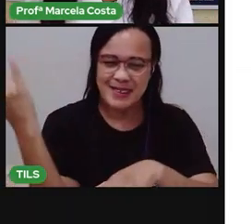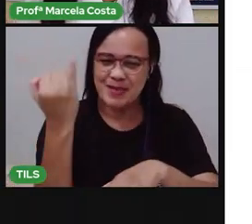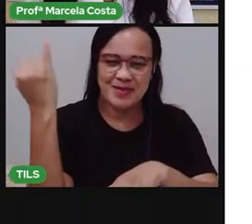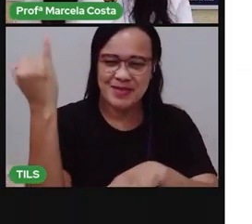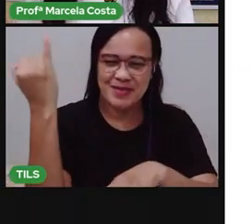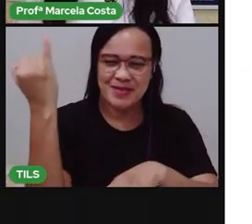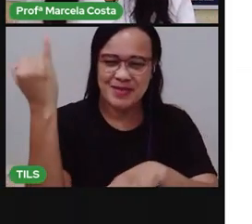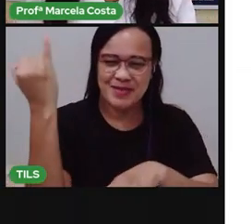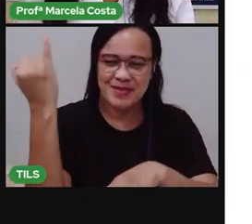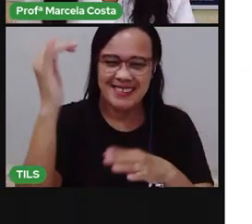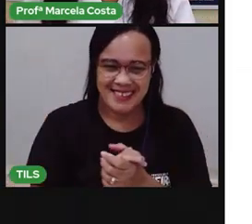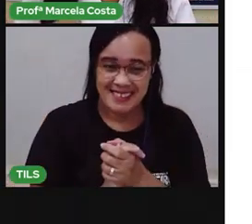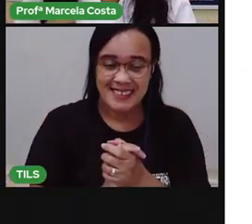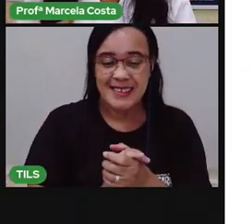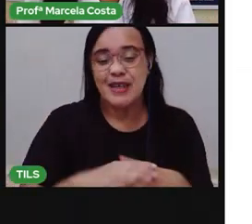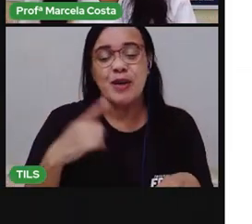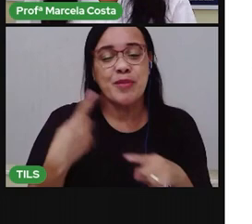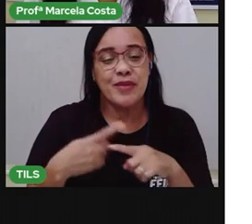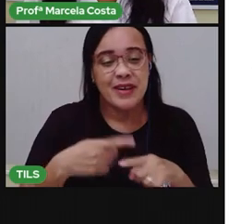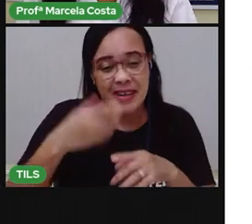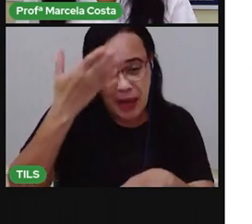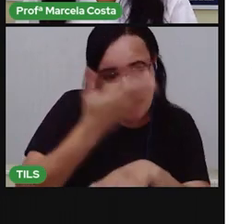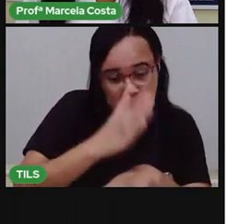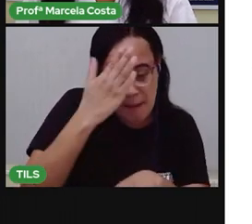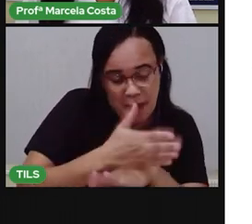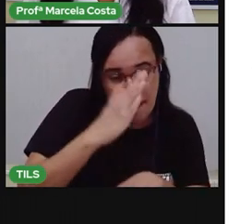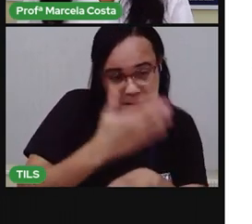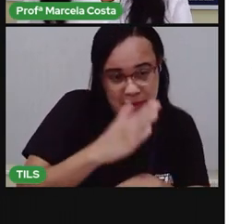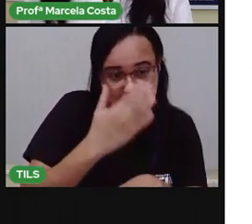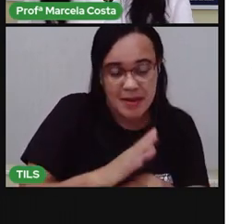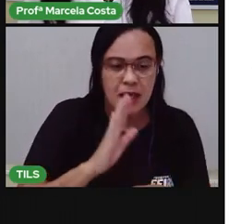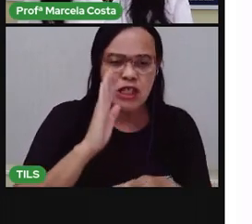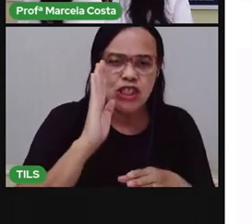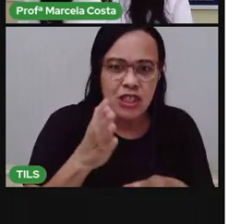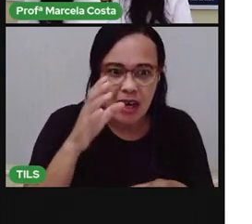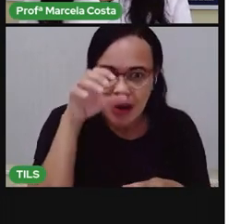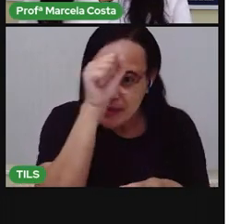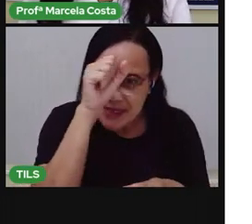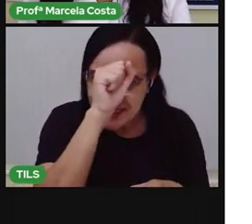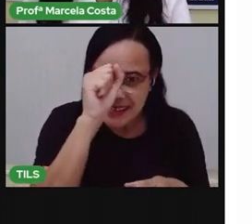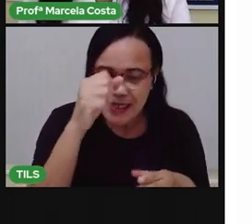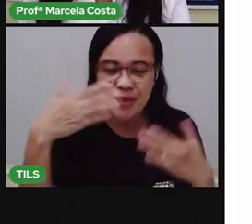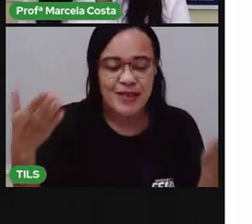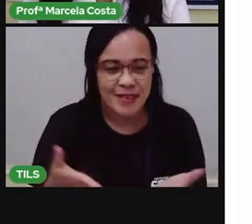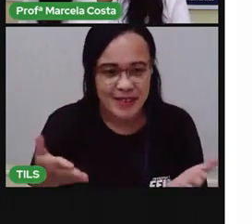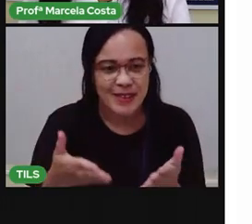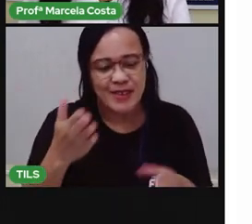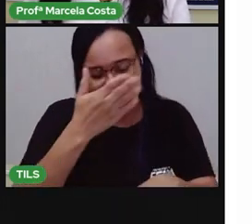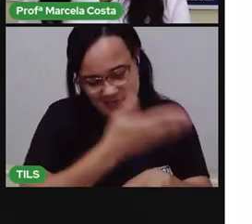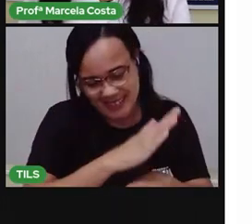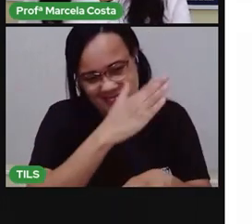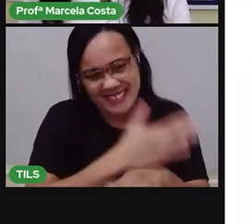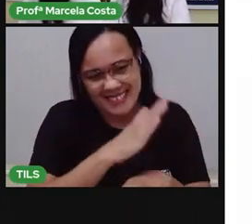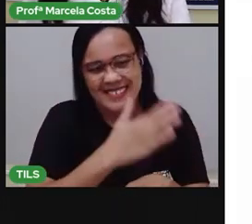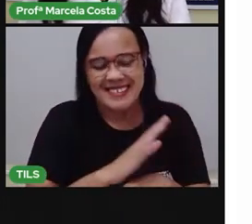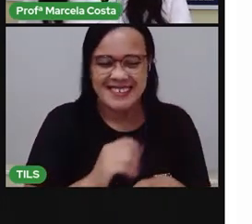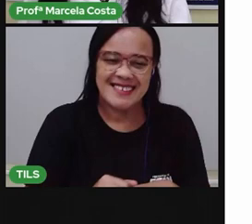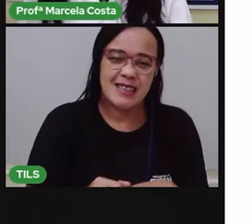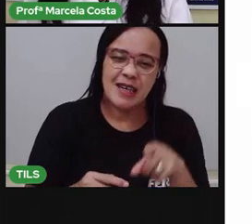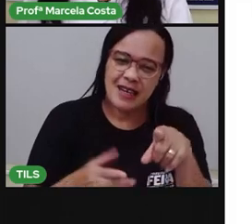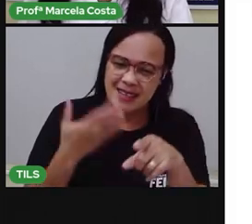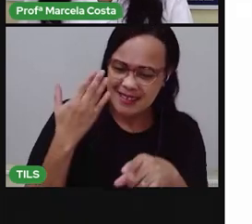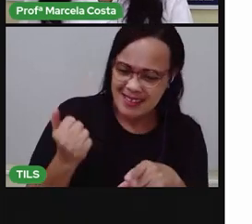de colocar o nosso conhecimento em prática. Você já sabe que uma lista é importante